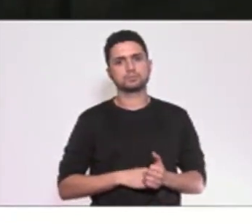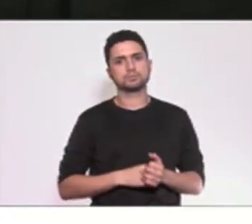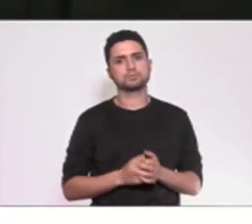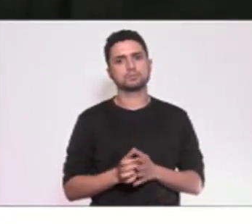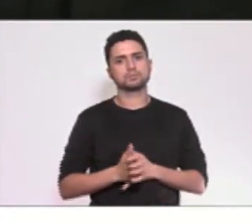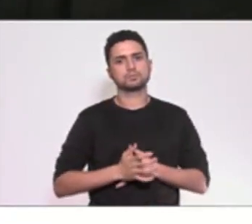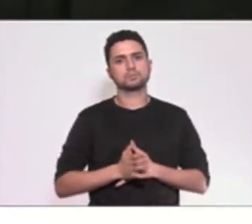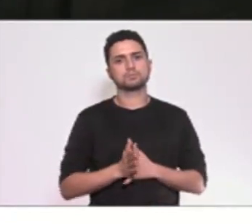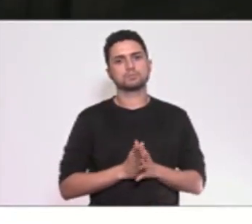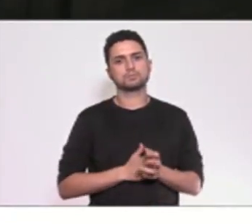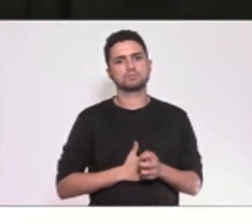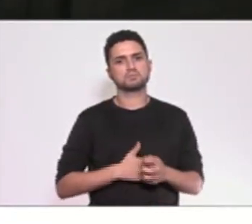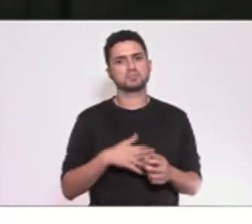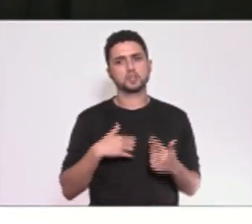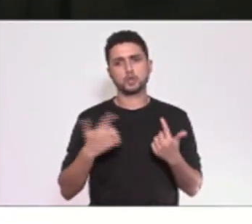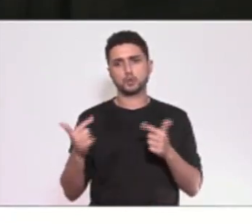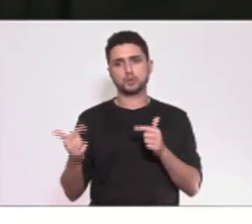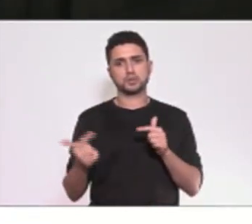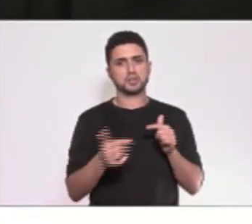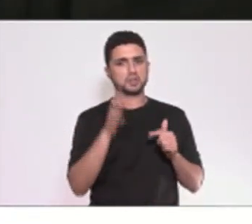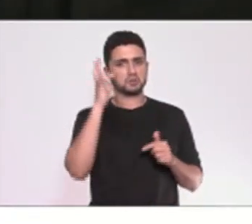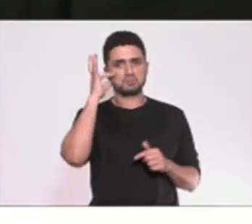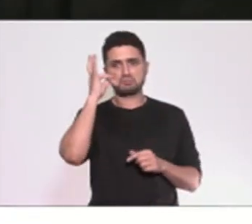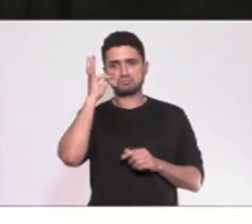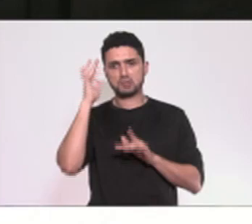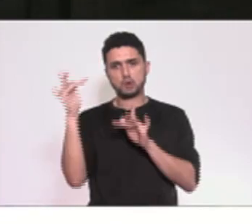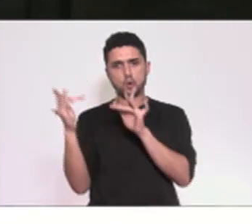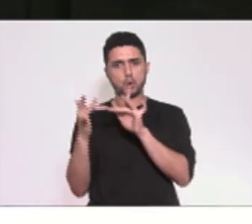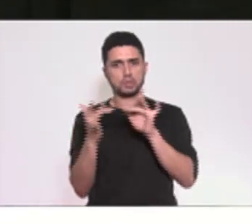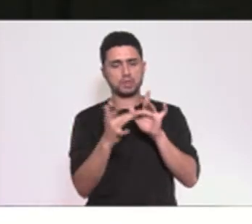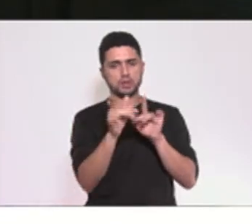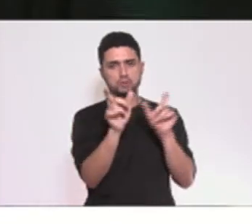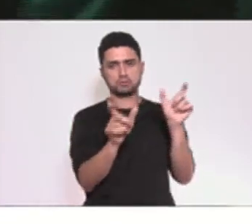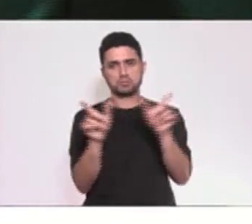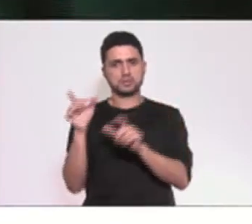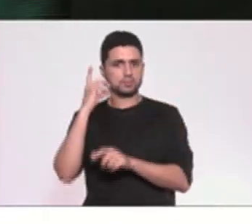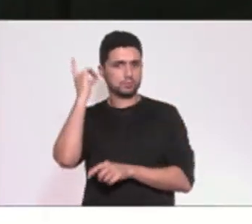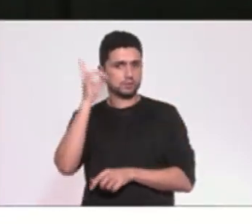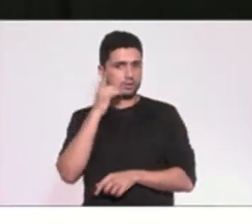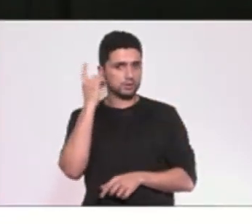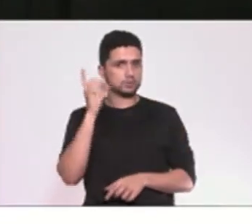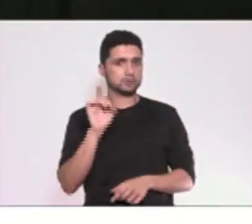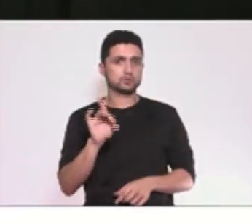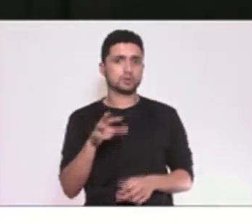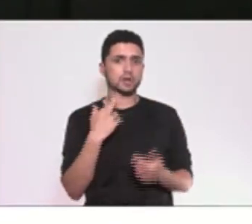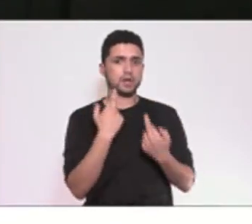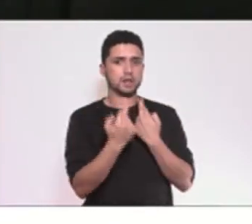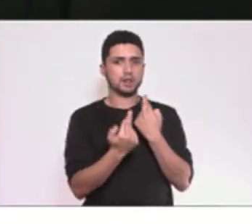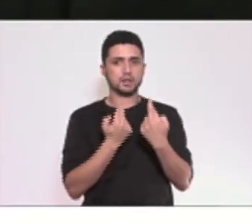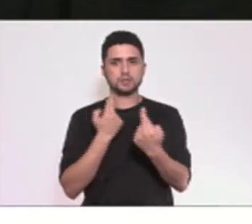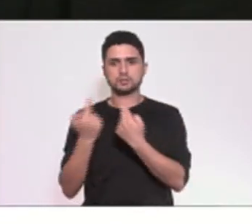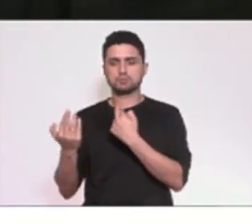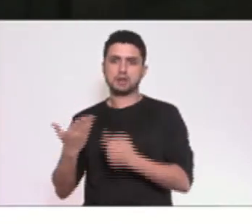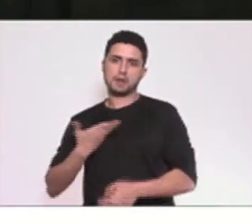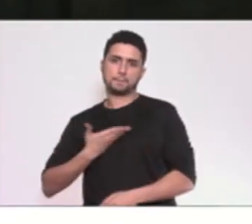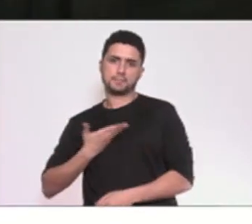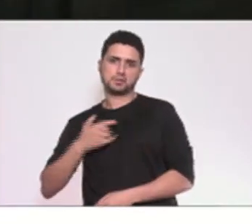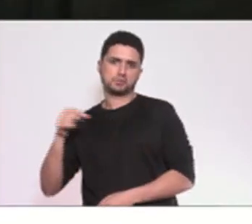Considerar que não tenho relação pessoal com nenhum dos 5, a não ser a relação de coleguismo.